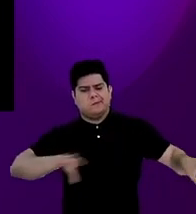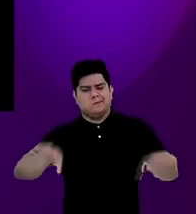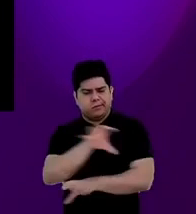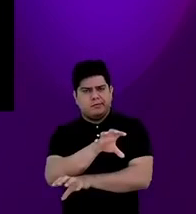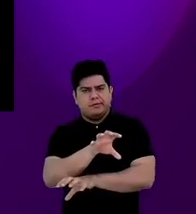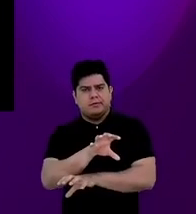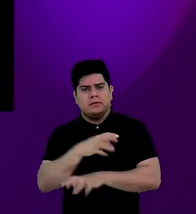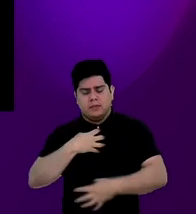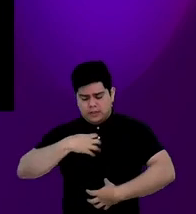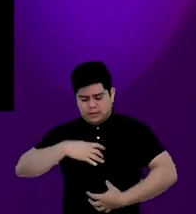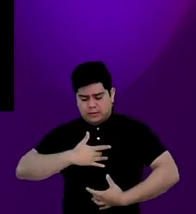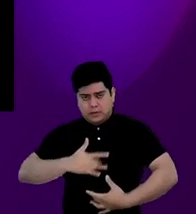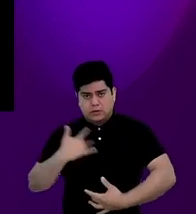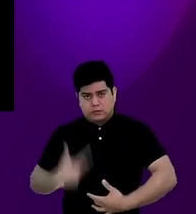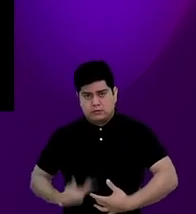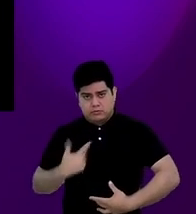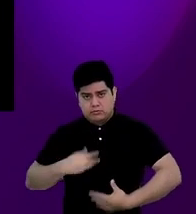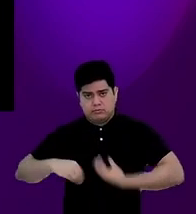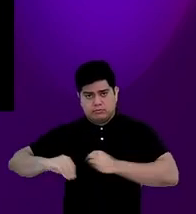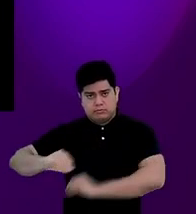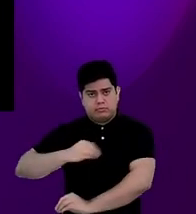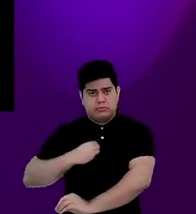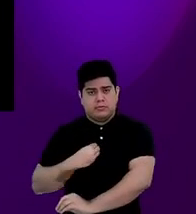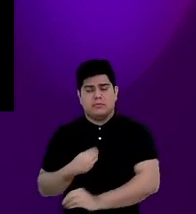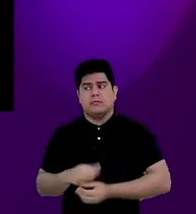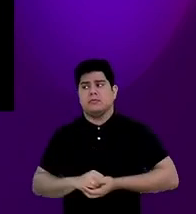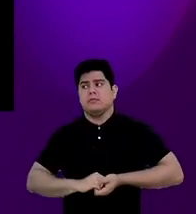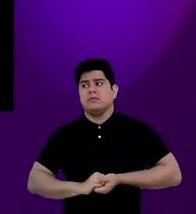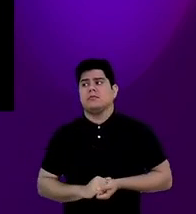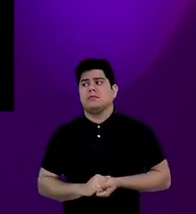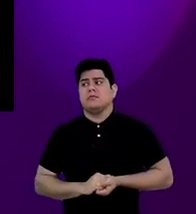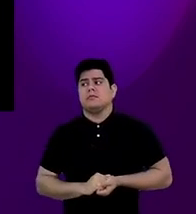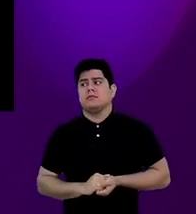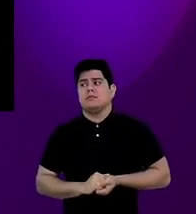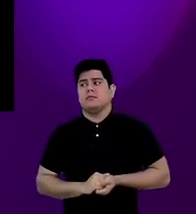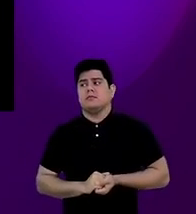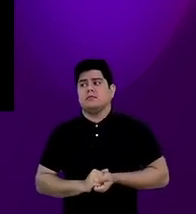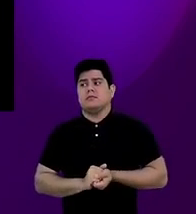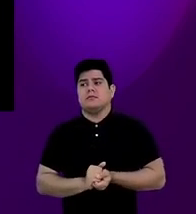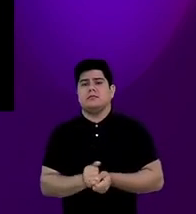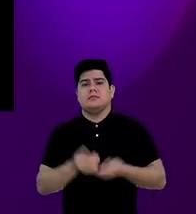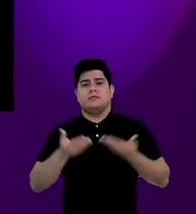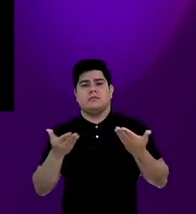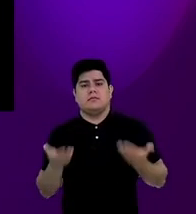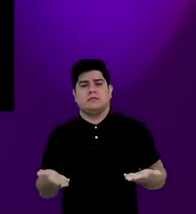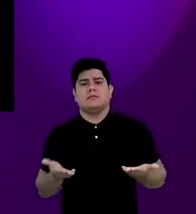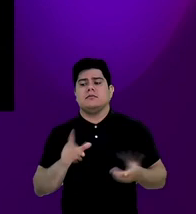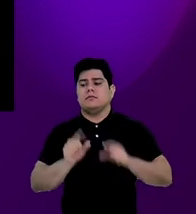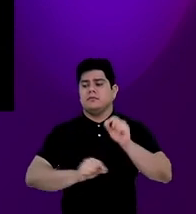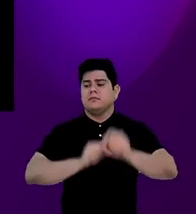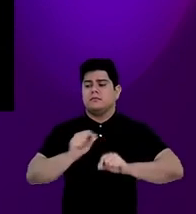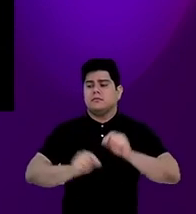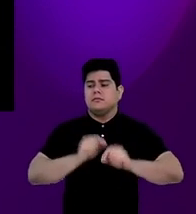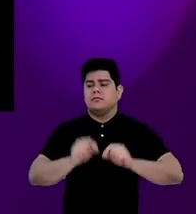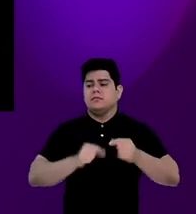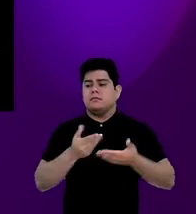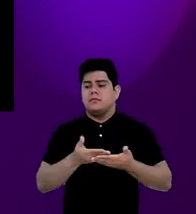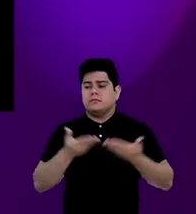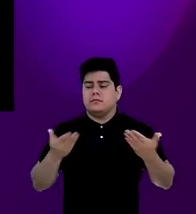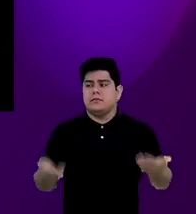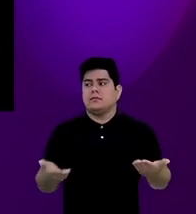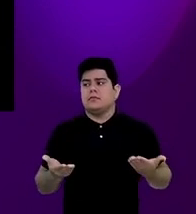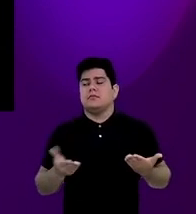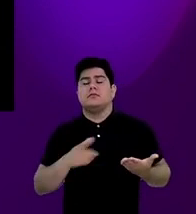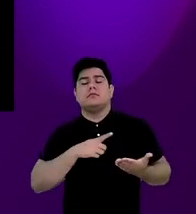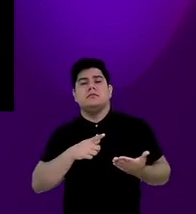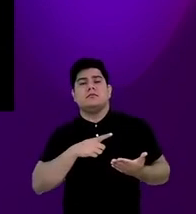vê, quando considerada a população tratada no ZUMA, uma vantagem clara em termos de probabilidade de sobrevida global,